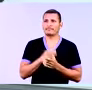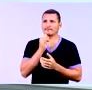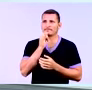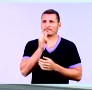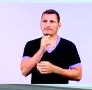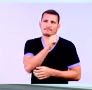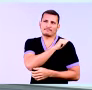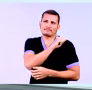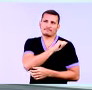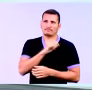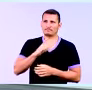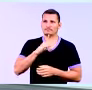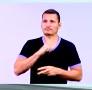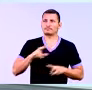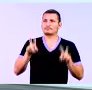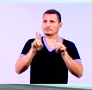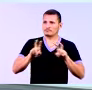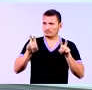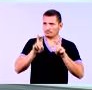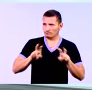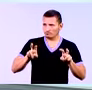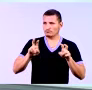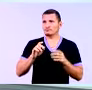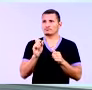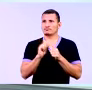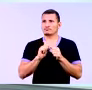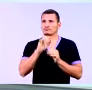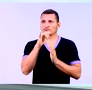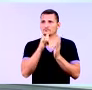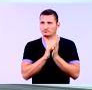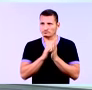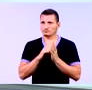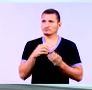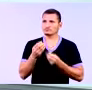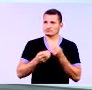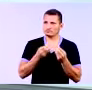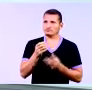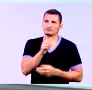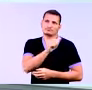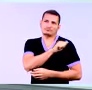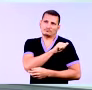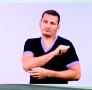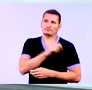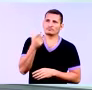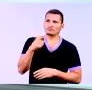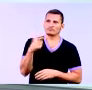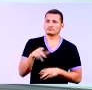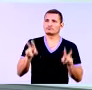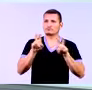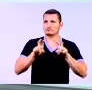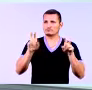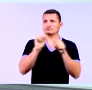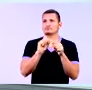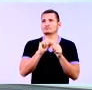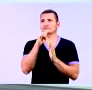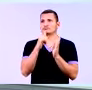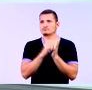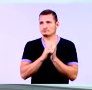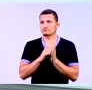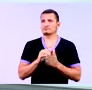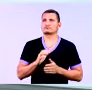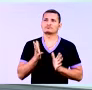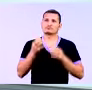tem um computador à disposição para fazer a instalação, como deveria proceder o aluno que não tem um computador à disposição para fazer a instalação. Eu comentei